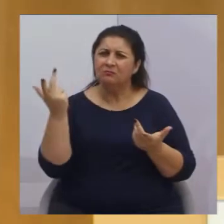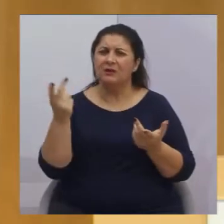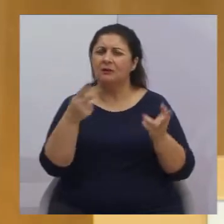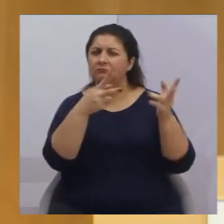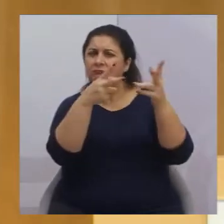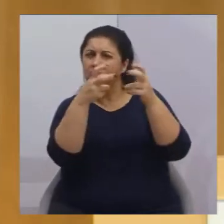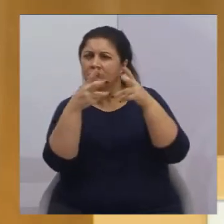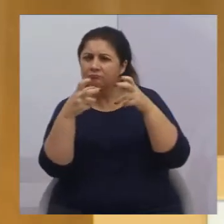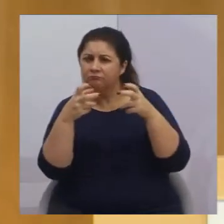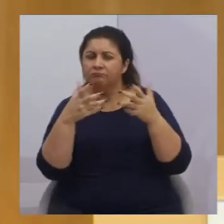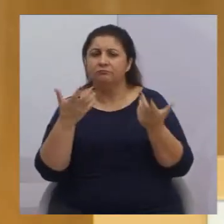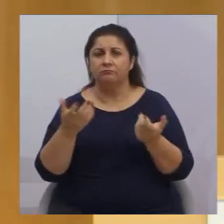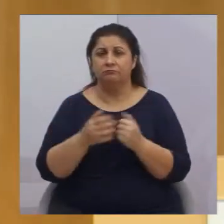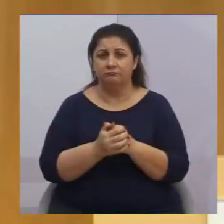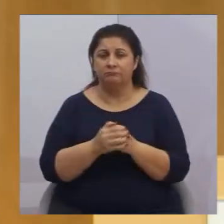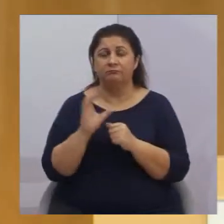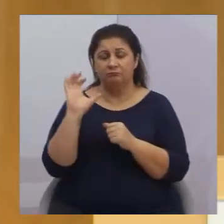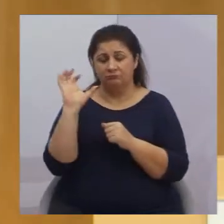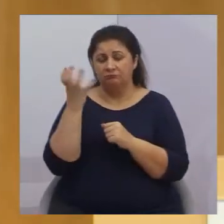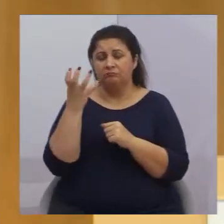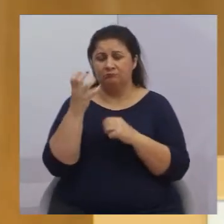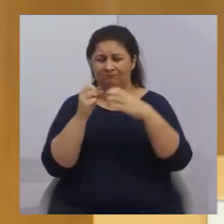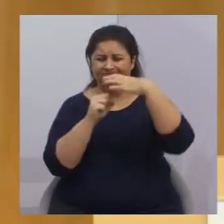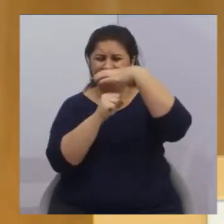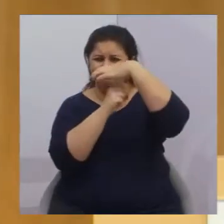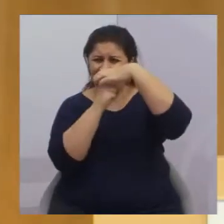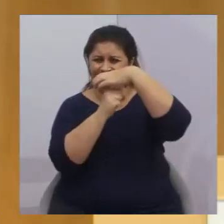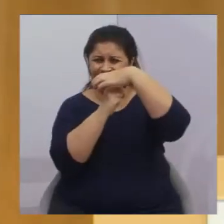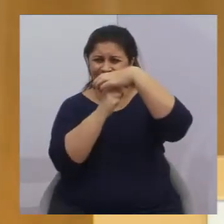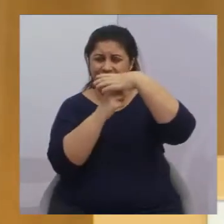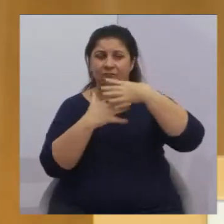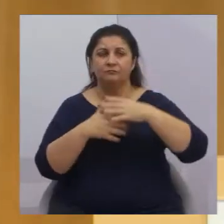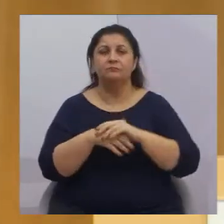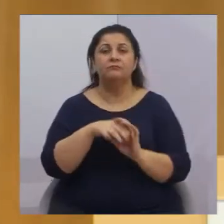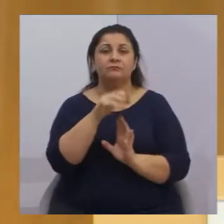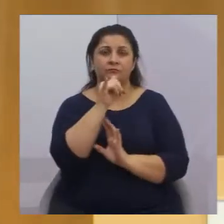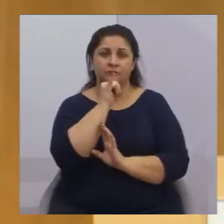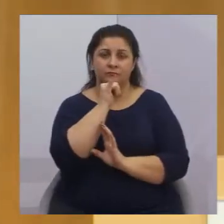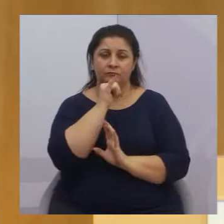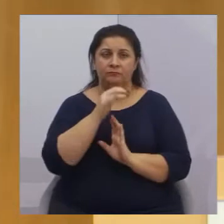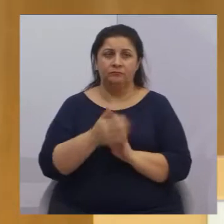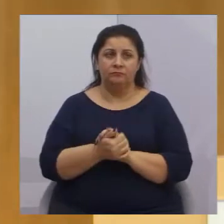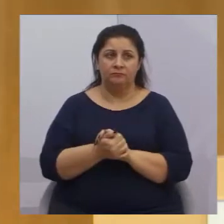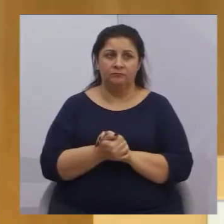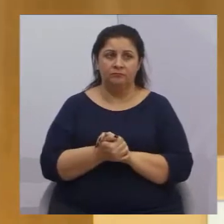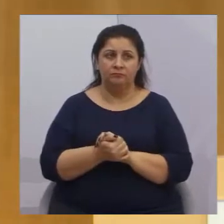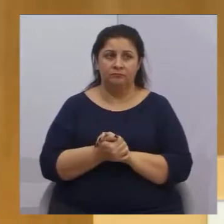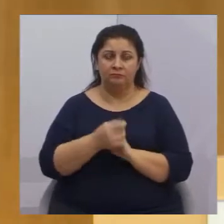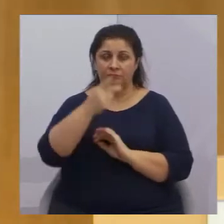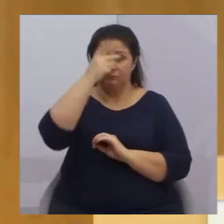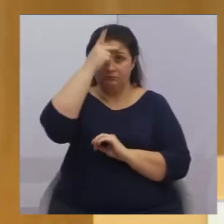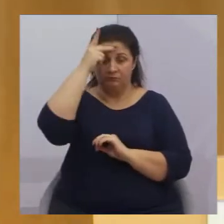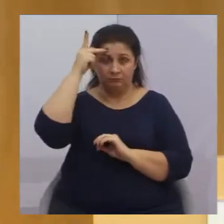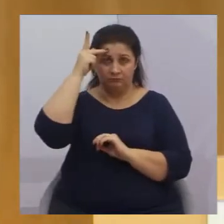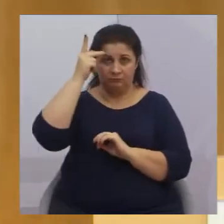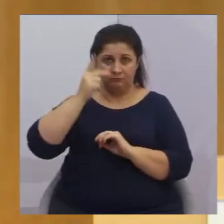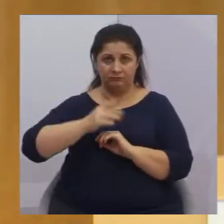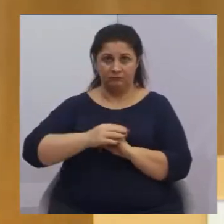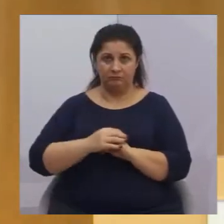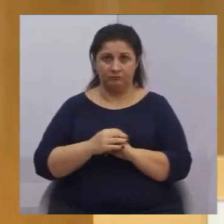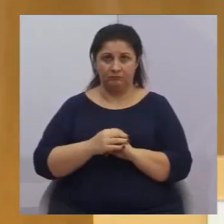serem acometidos por essa síndrome de burnout. Por exemplo, pessoas que têm